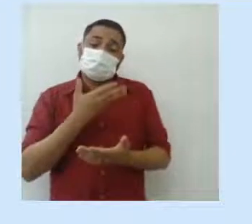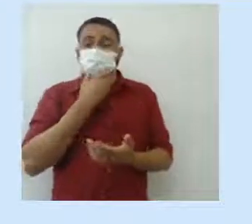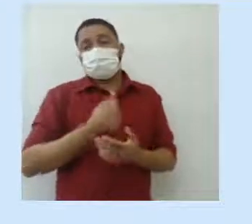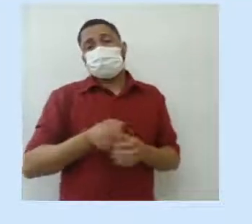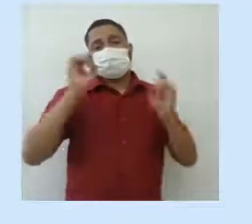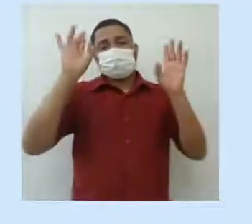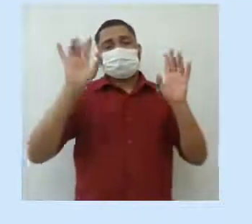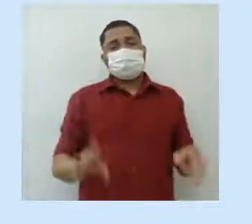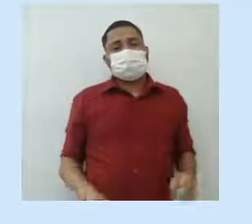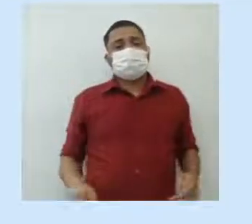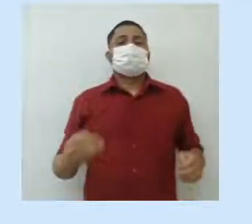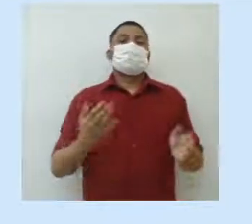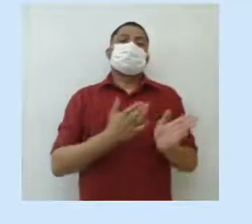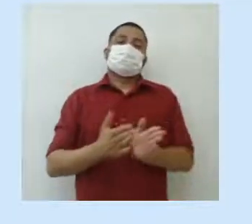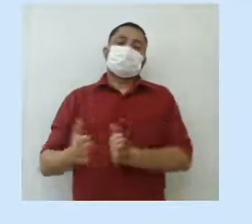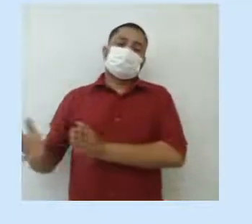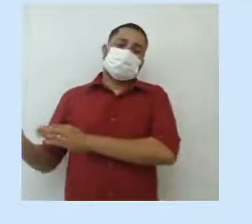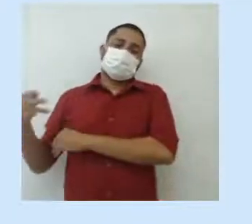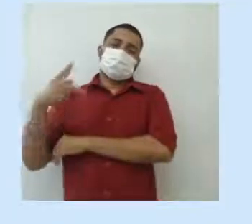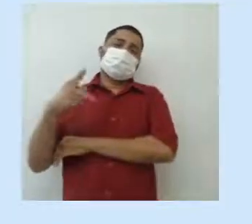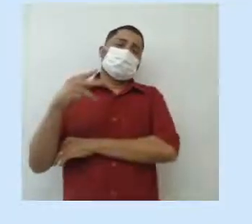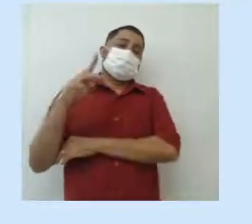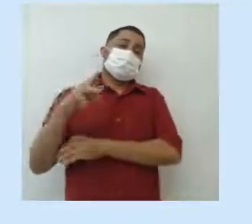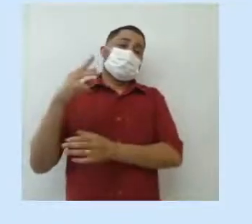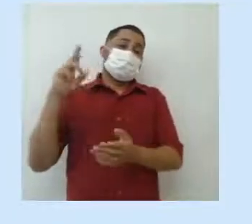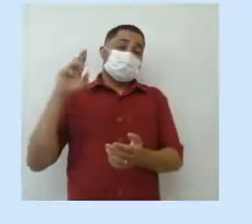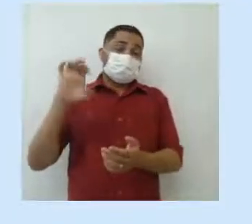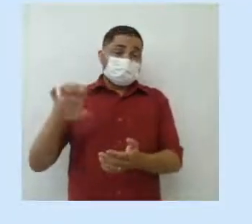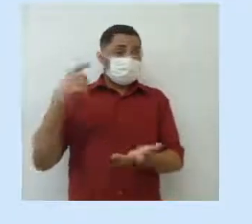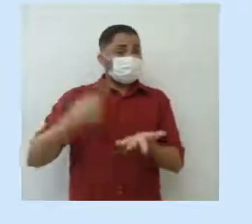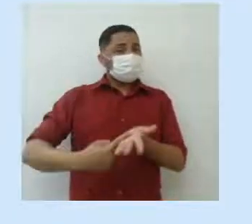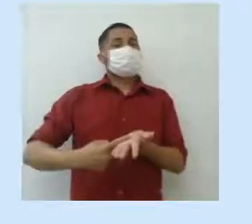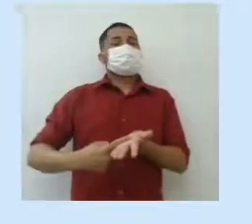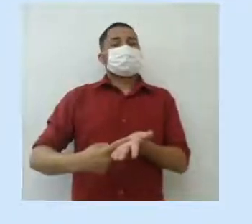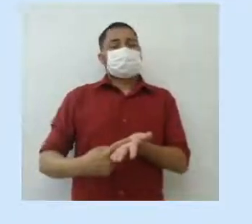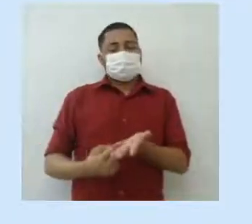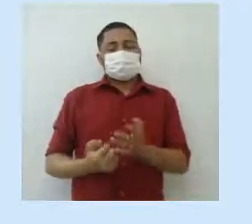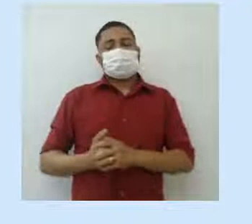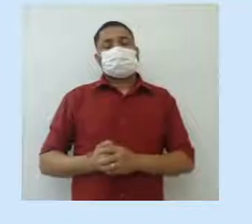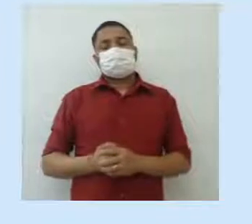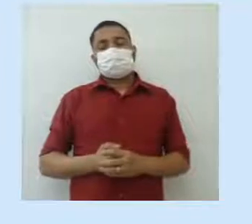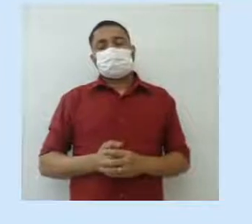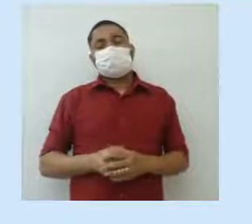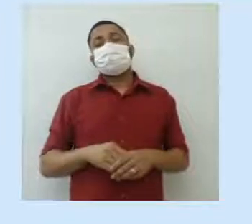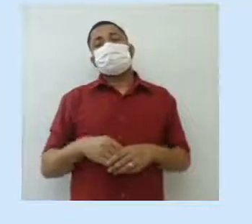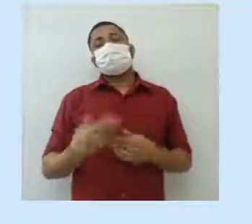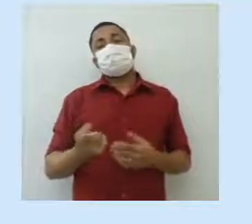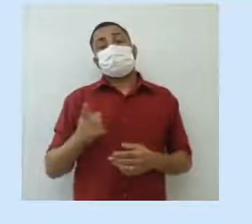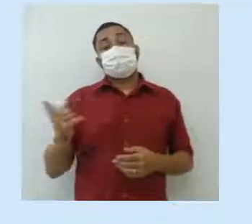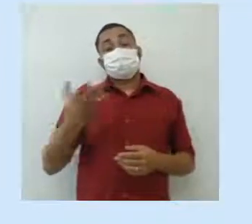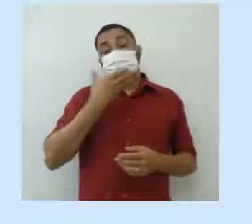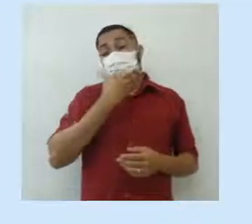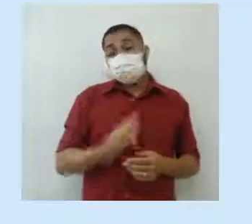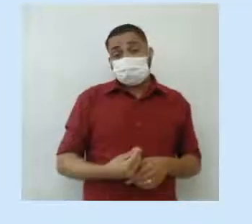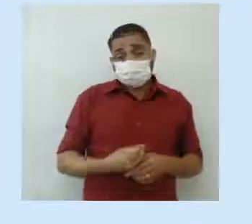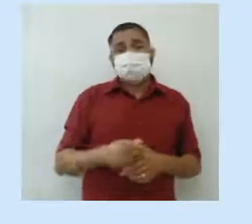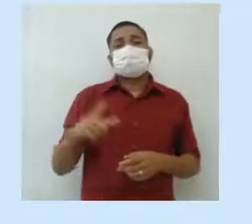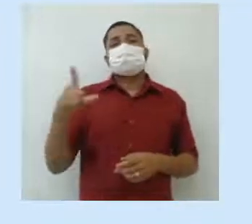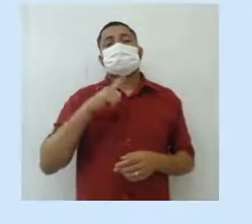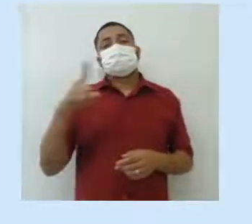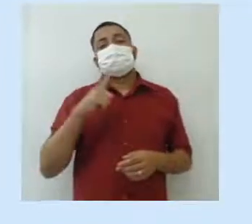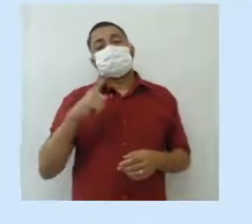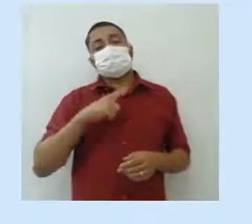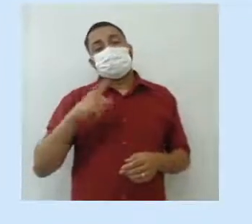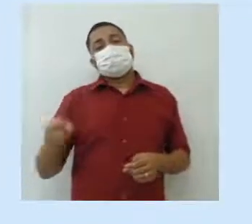específicos num período pré-estabelecido, né? Bom, na realidade, esses homens, né, eles tinham